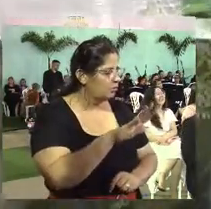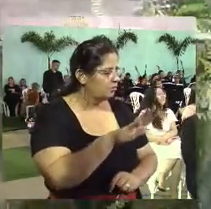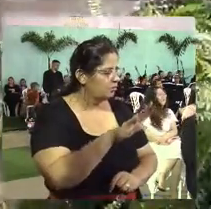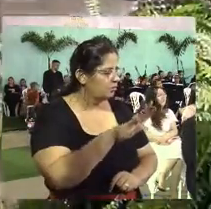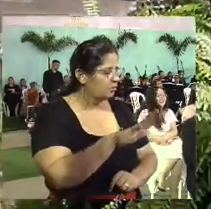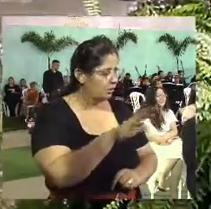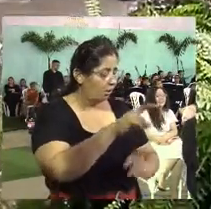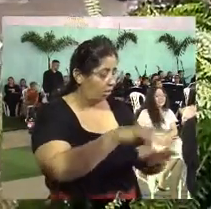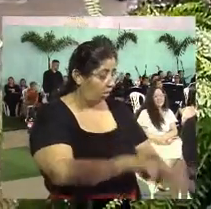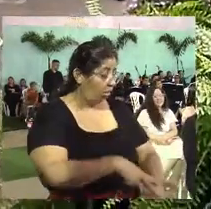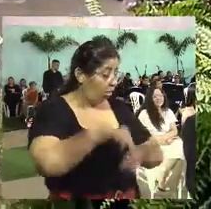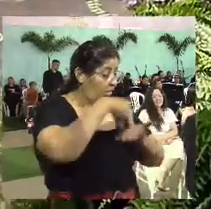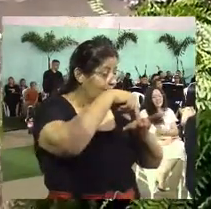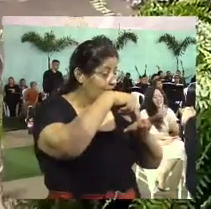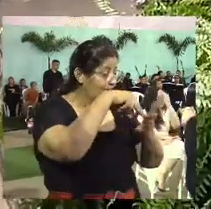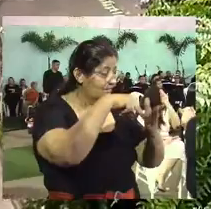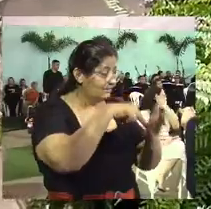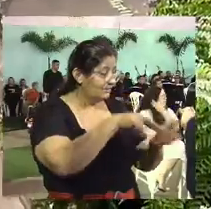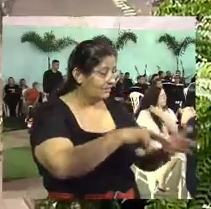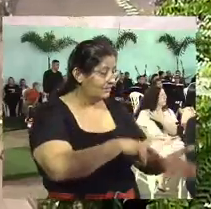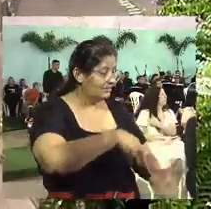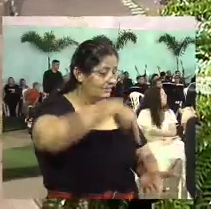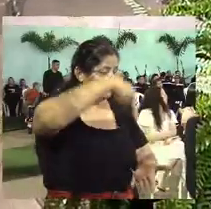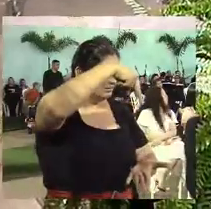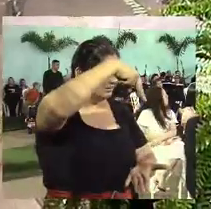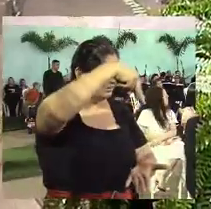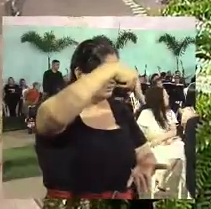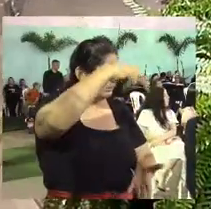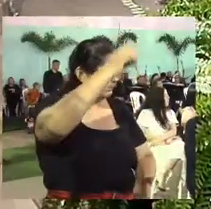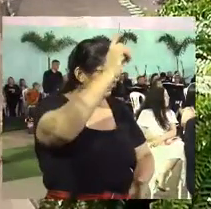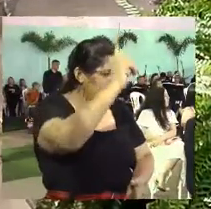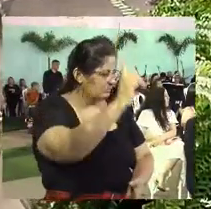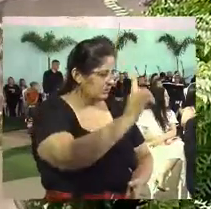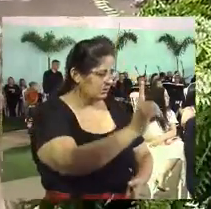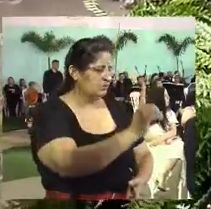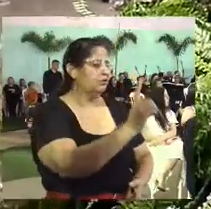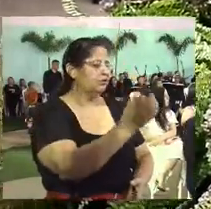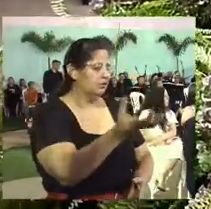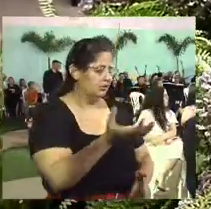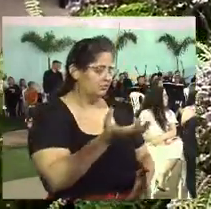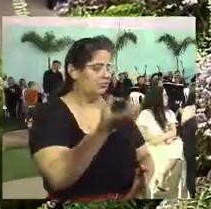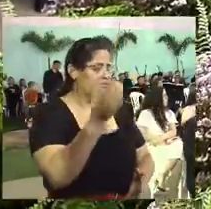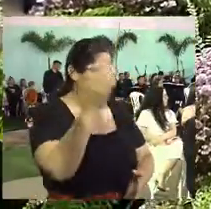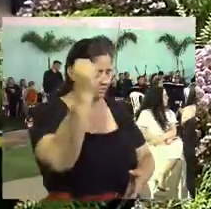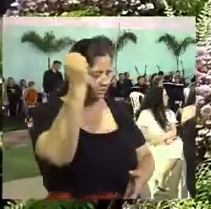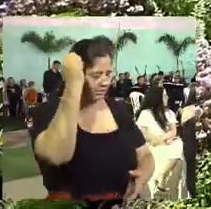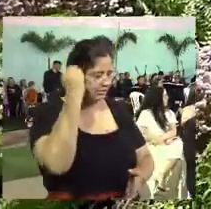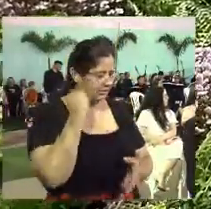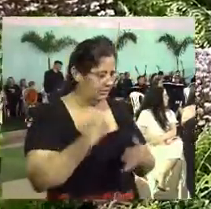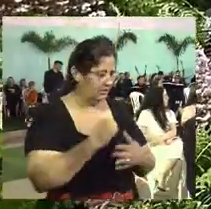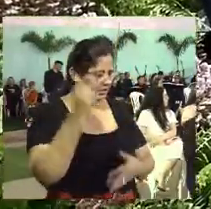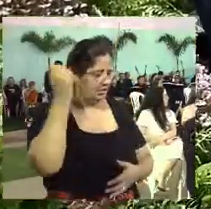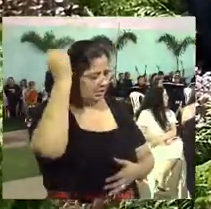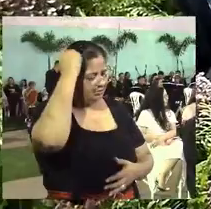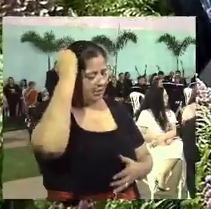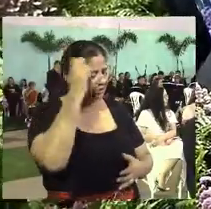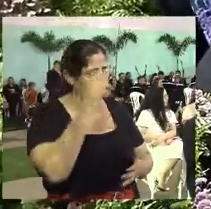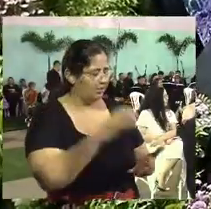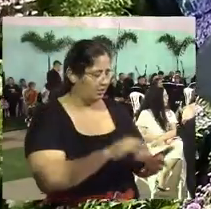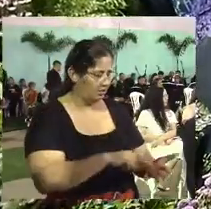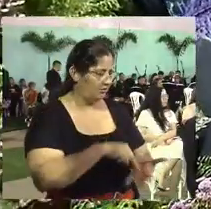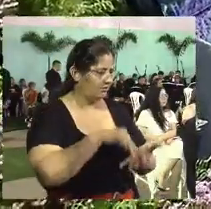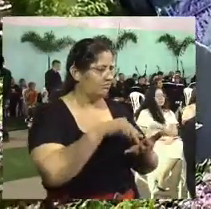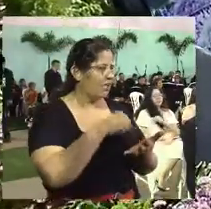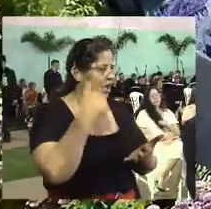nome de Jesus se não ressuscitar não espirrar algodão na funerária ganha os parentes para Jesus arrependemos de converter você quer ver a mamãe